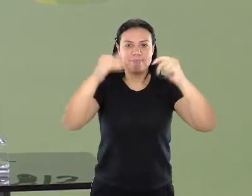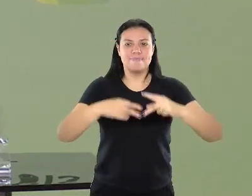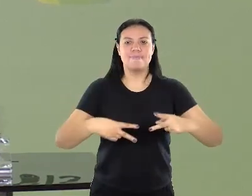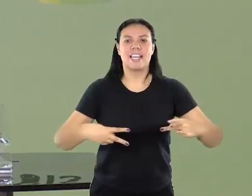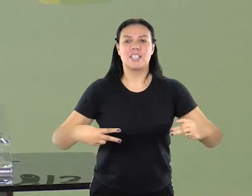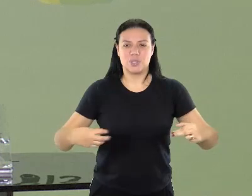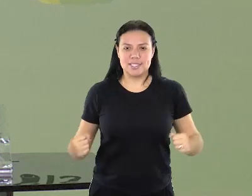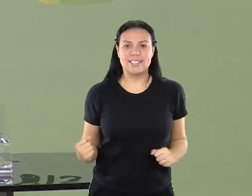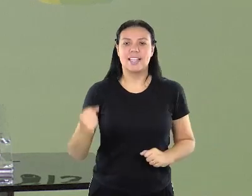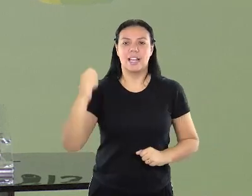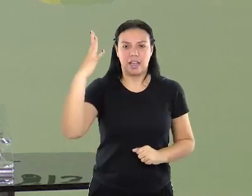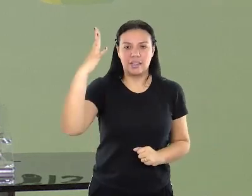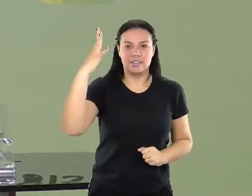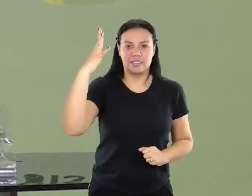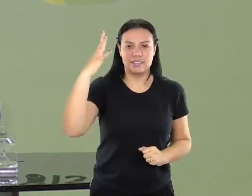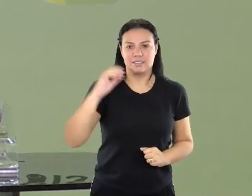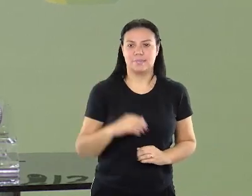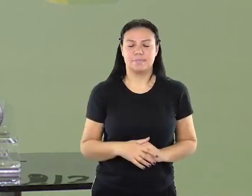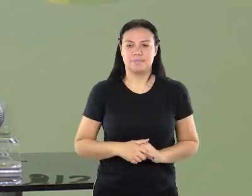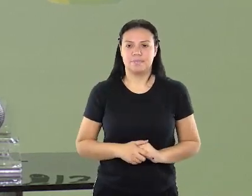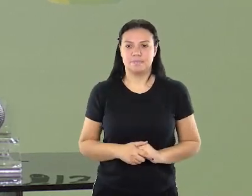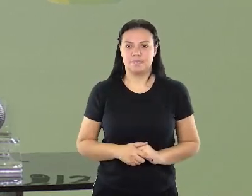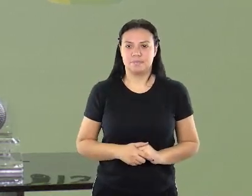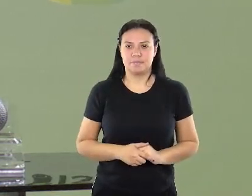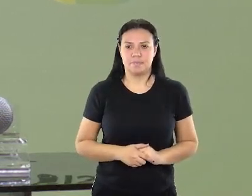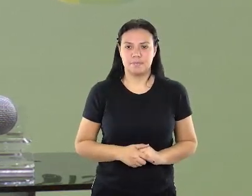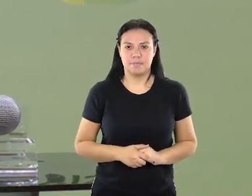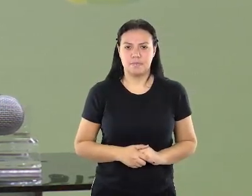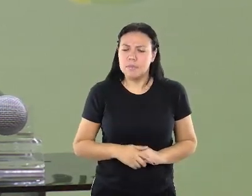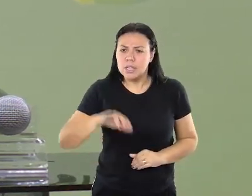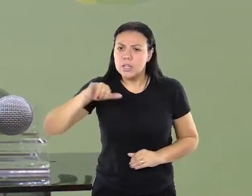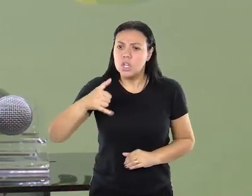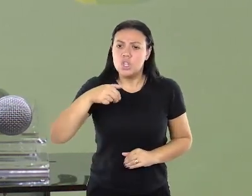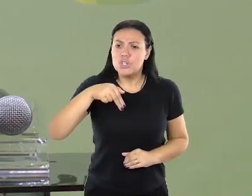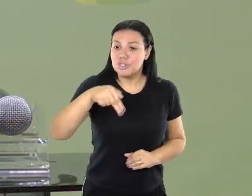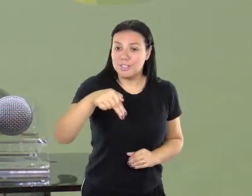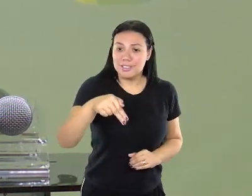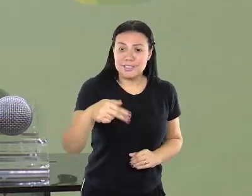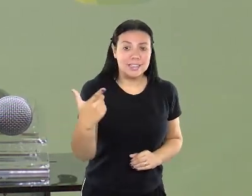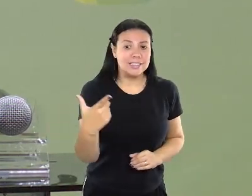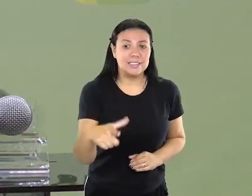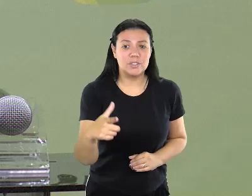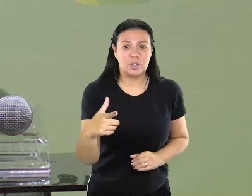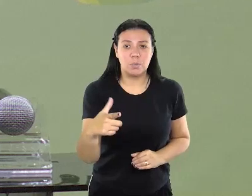Jonas, ele era ortodoxo, mas não tinha compaixão pelos perdidos.